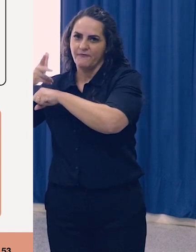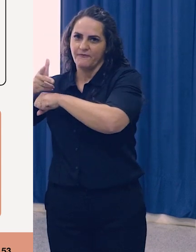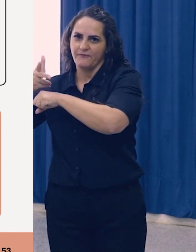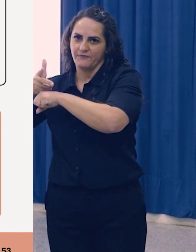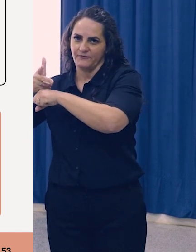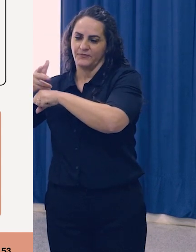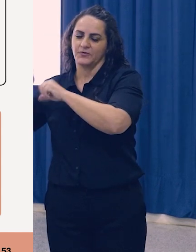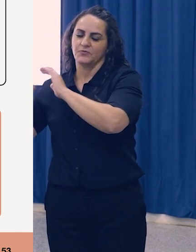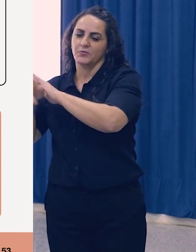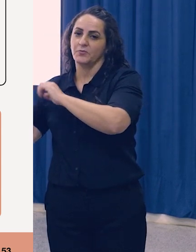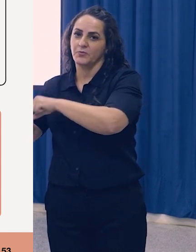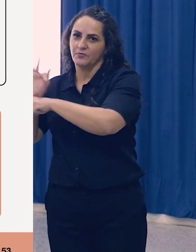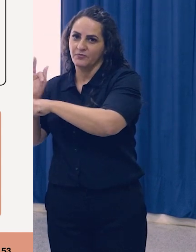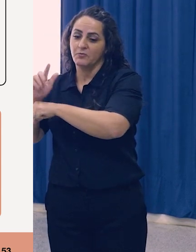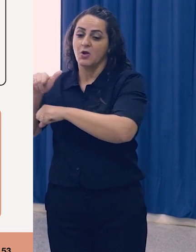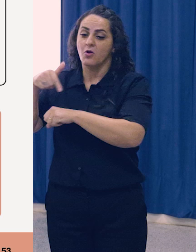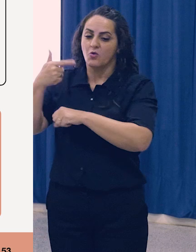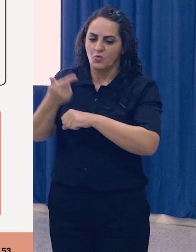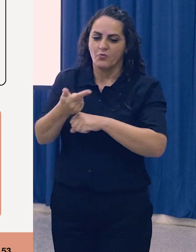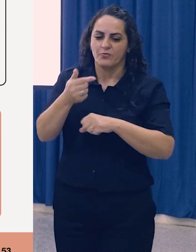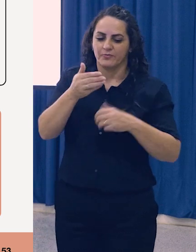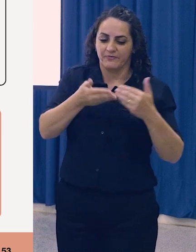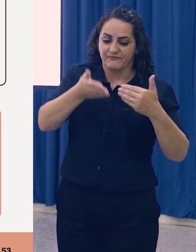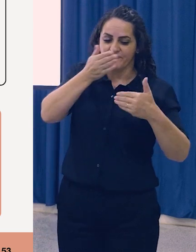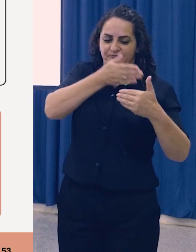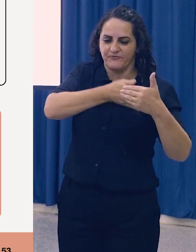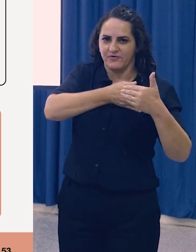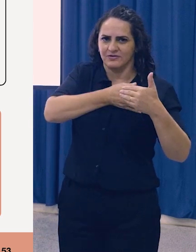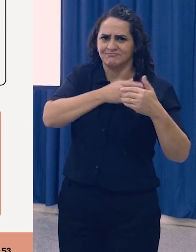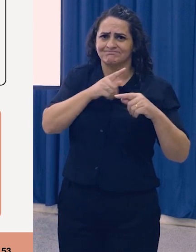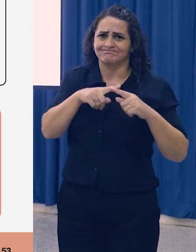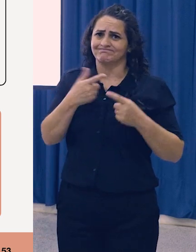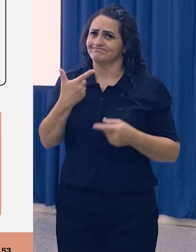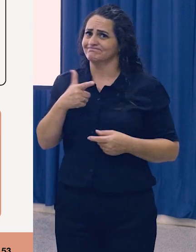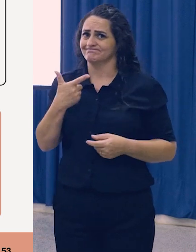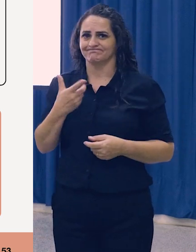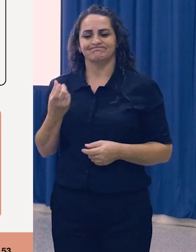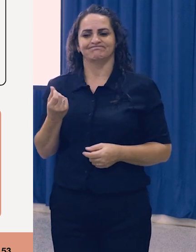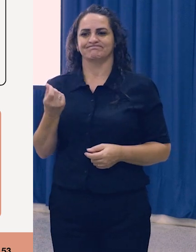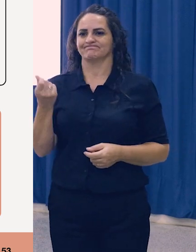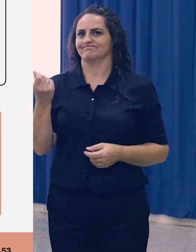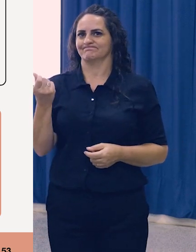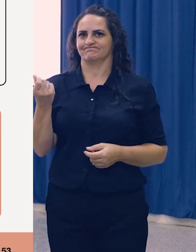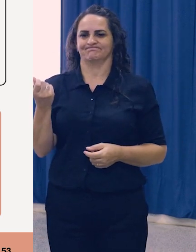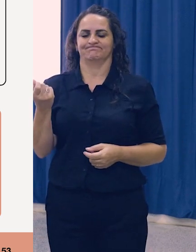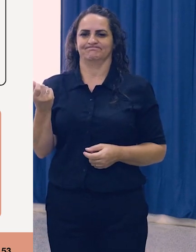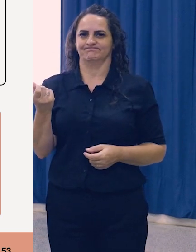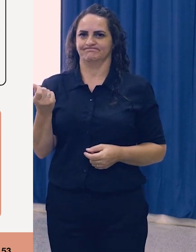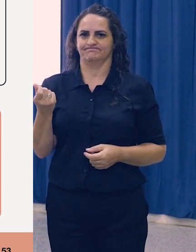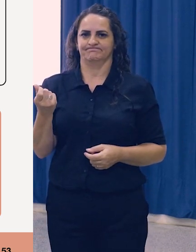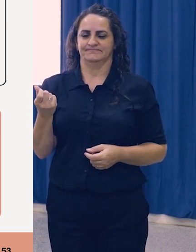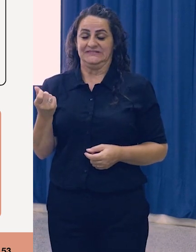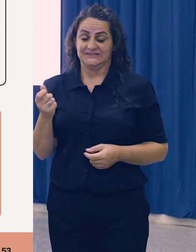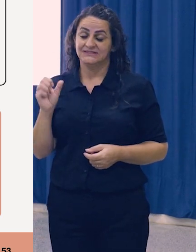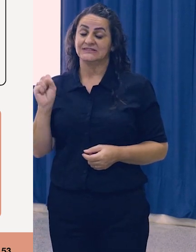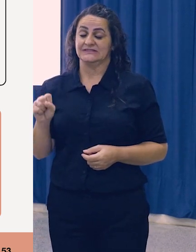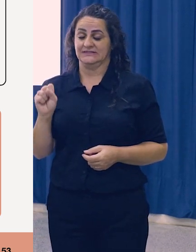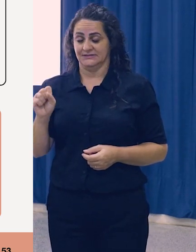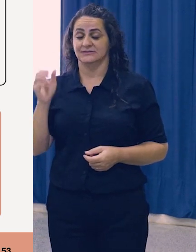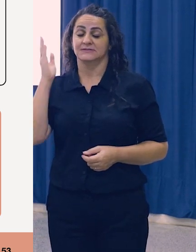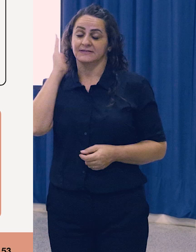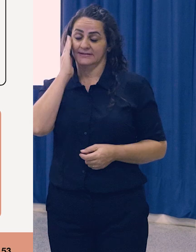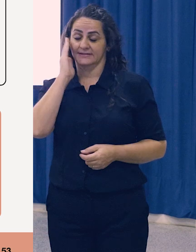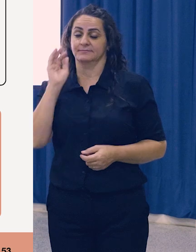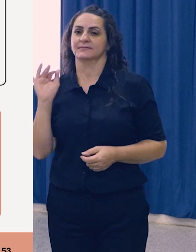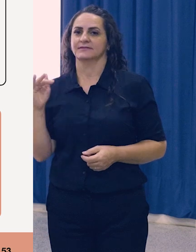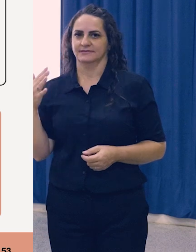ideal. Tá, Mariana, mas eu não tenho orçamento para isso. Pois é, isso é bem a nossa realidade